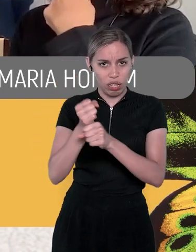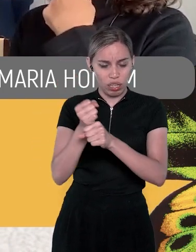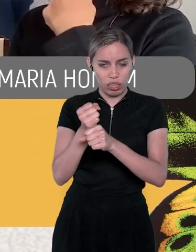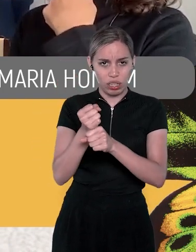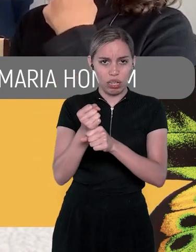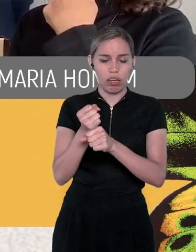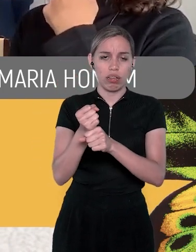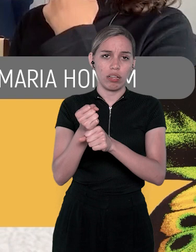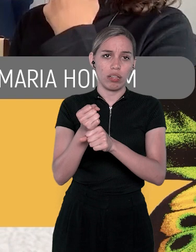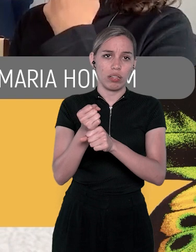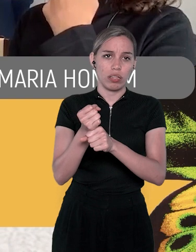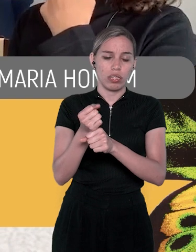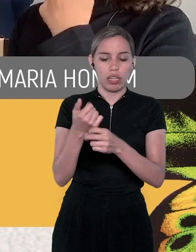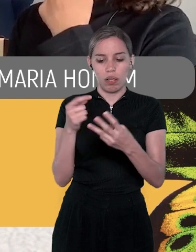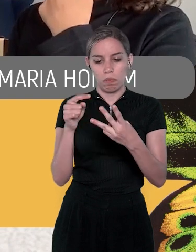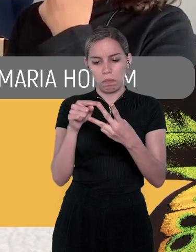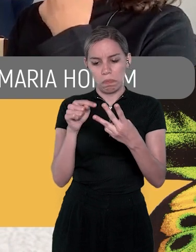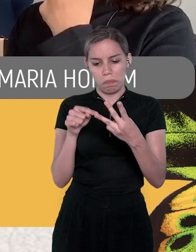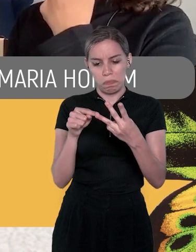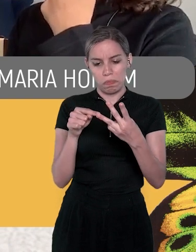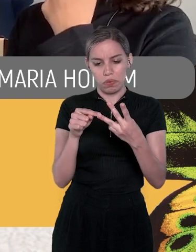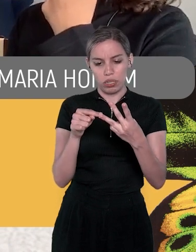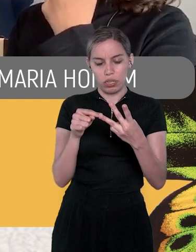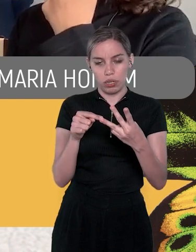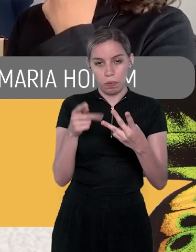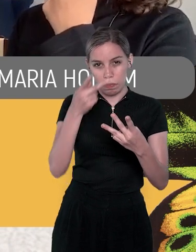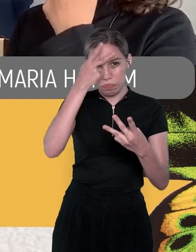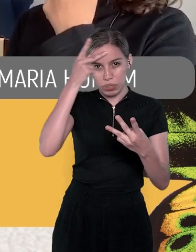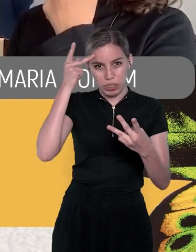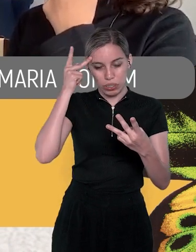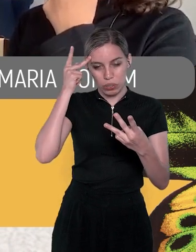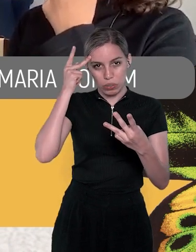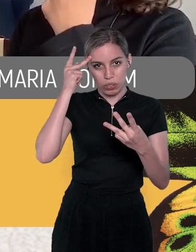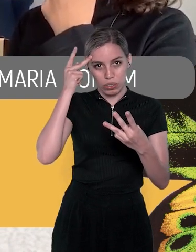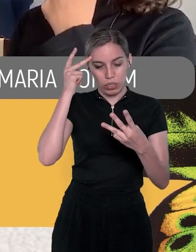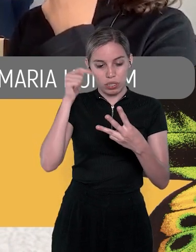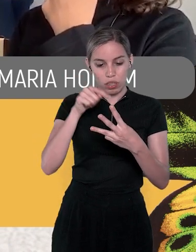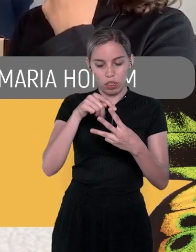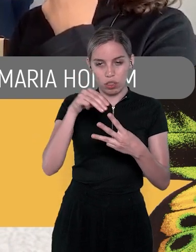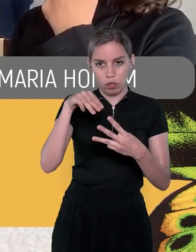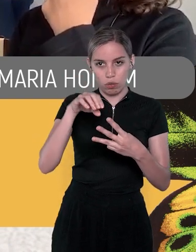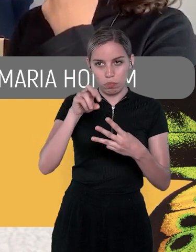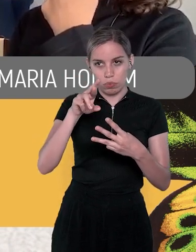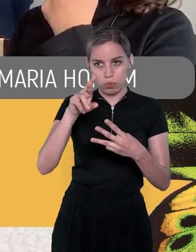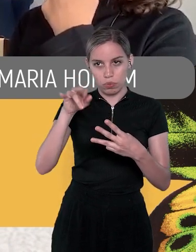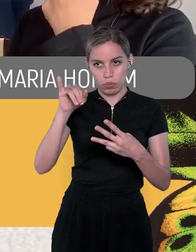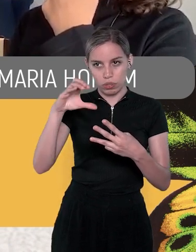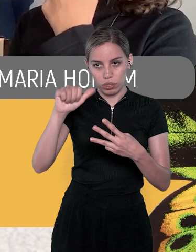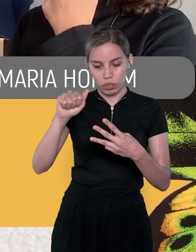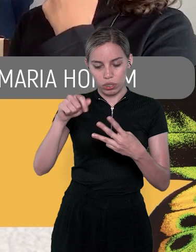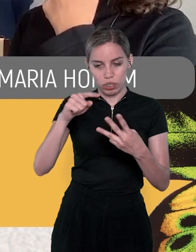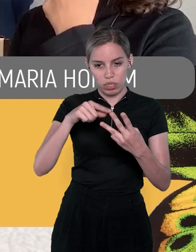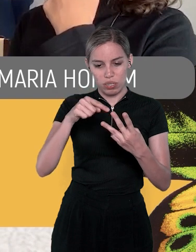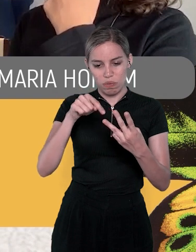violentas, e os dois, o outro eu não conheço, mas eram três, né, mas o Mujica e ele